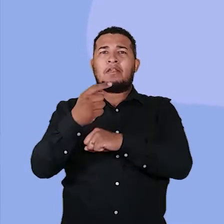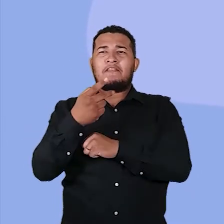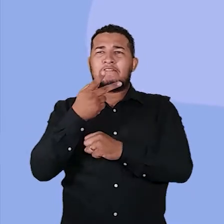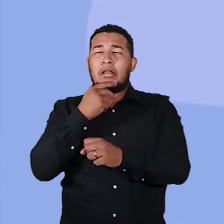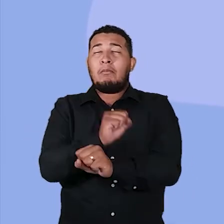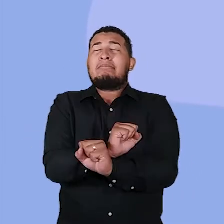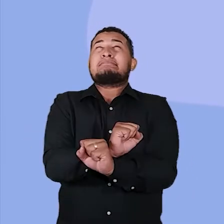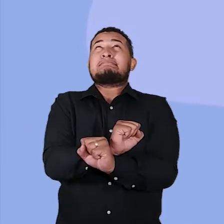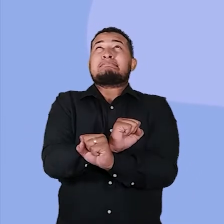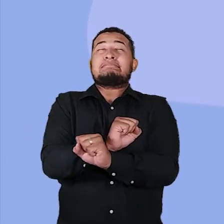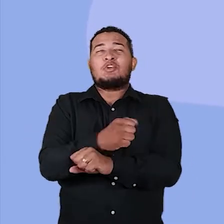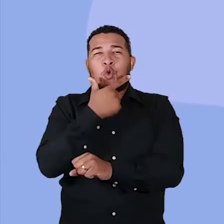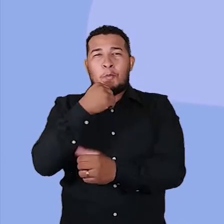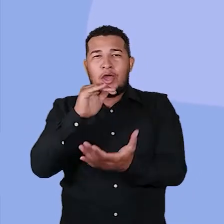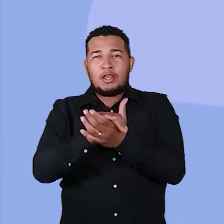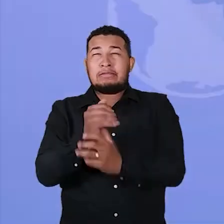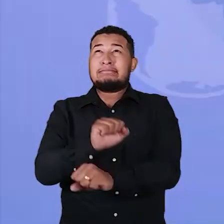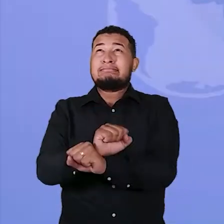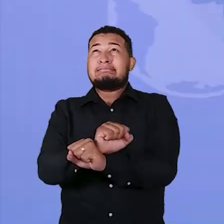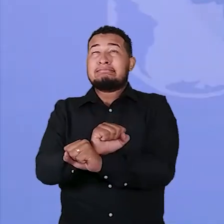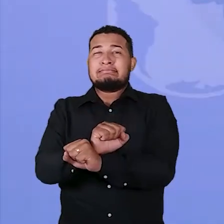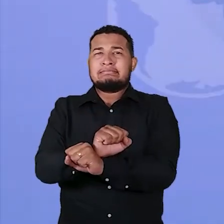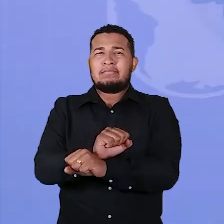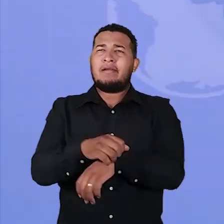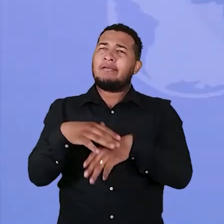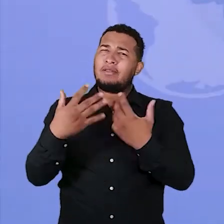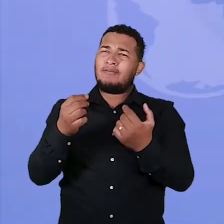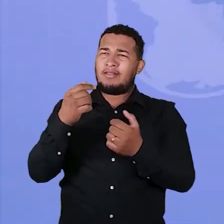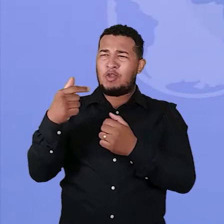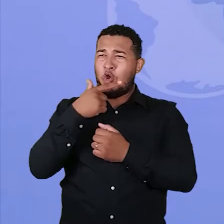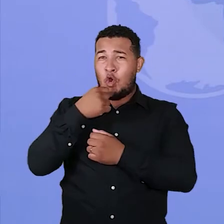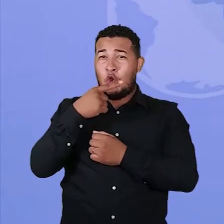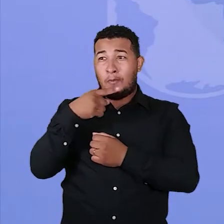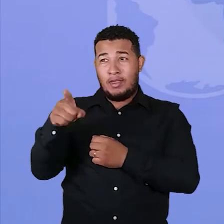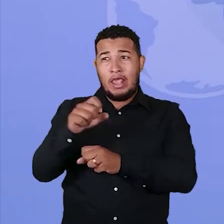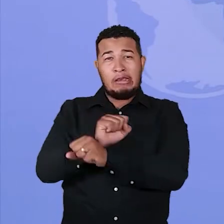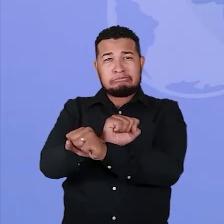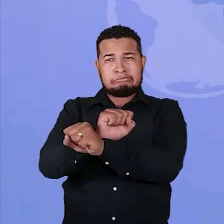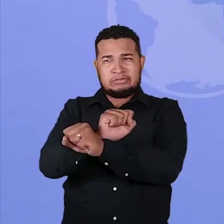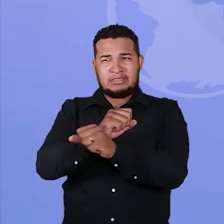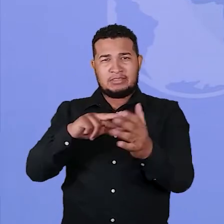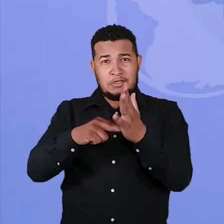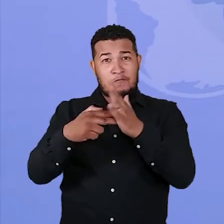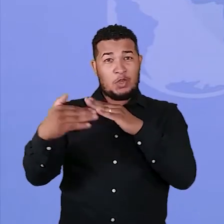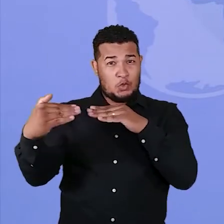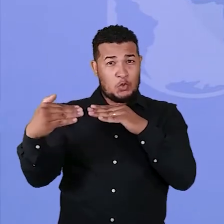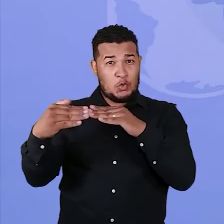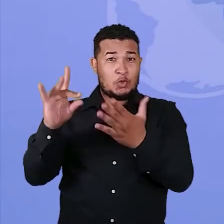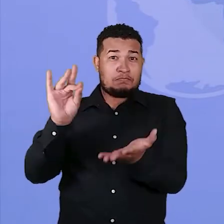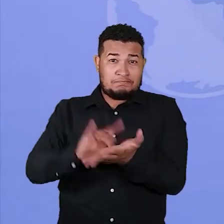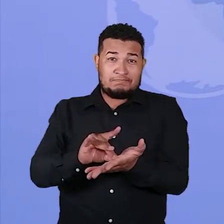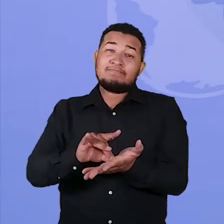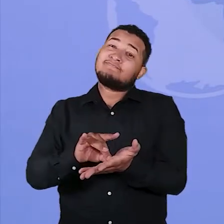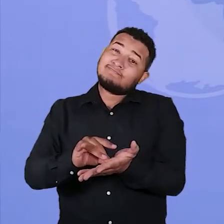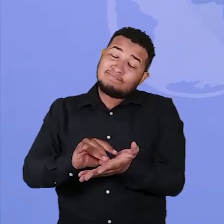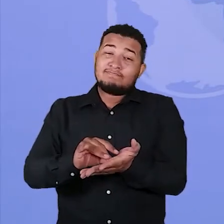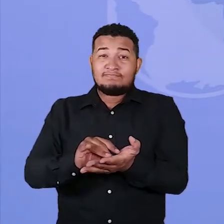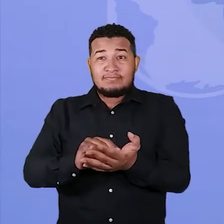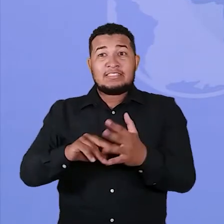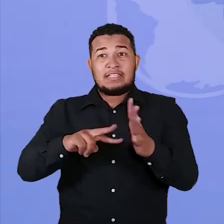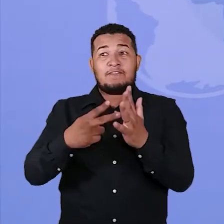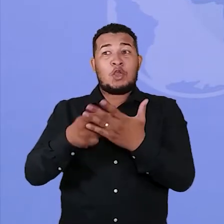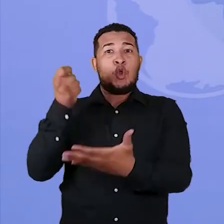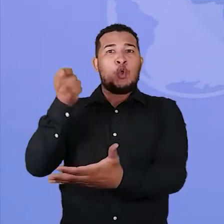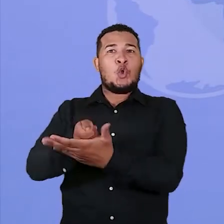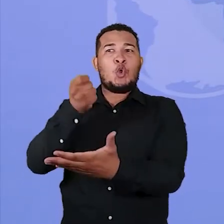que ele concordou. Ora, se ela amarrou o marido, significa que ele não concordou, né? Significa